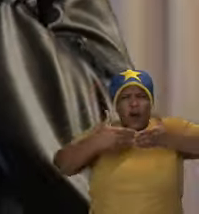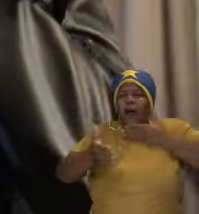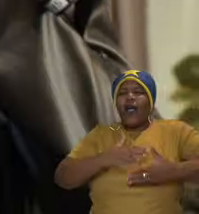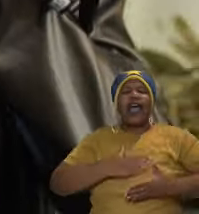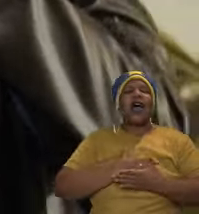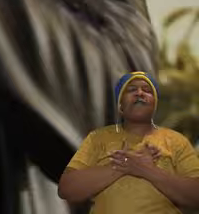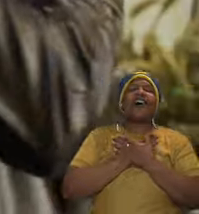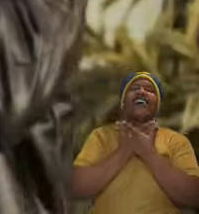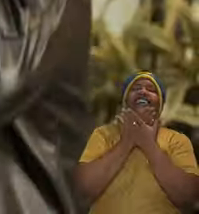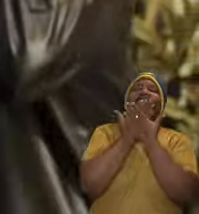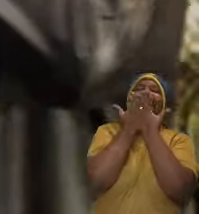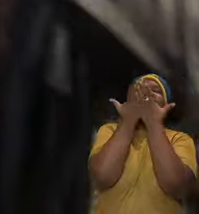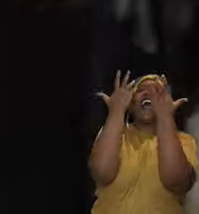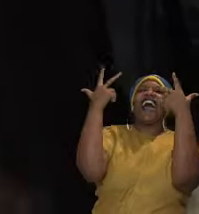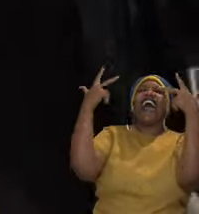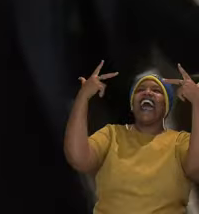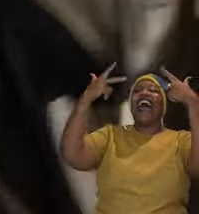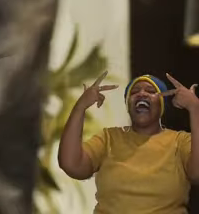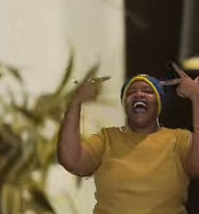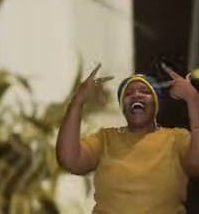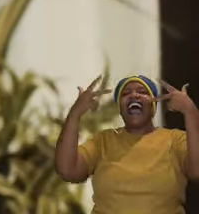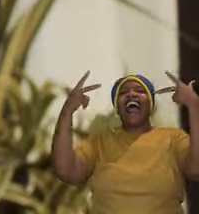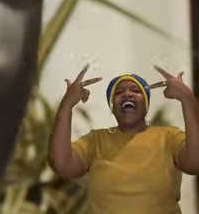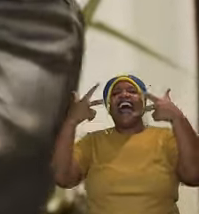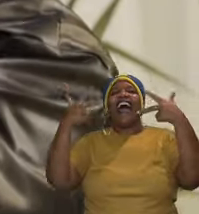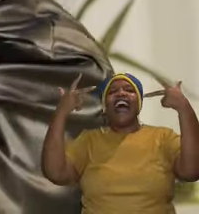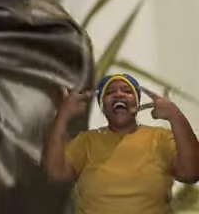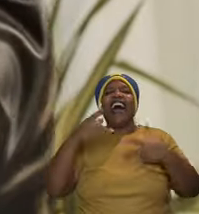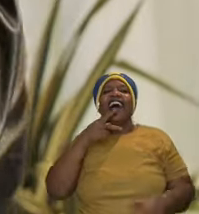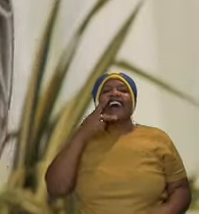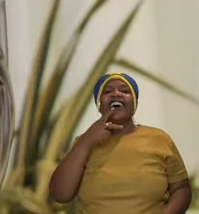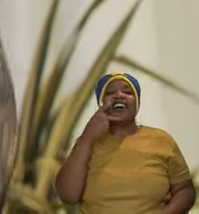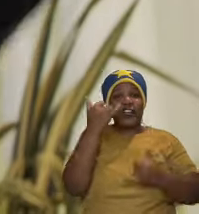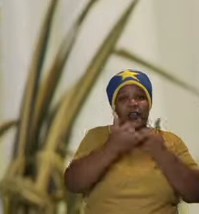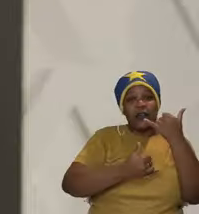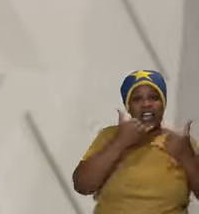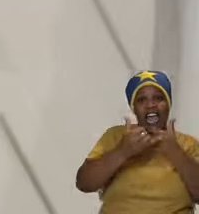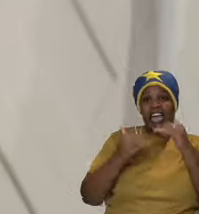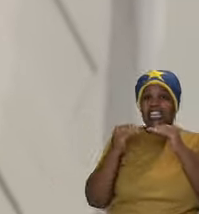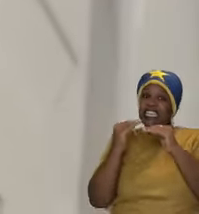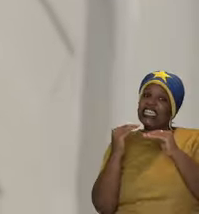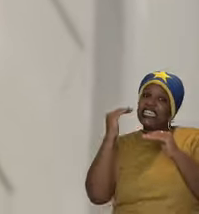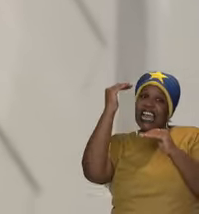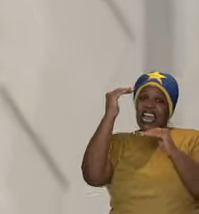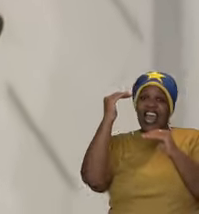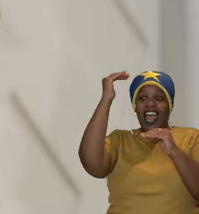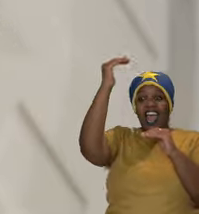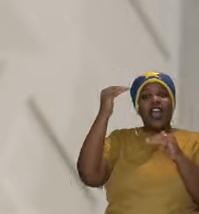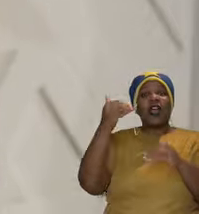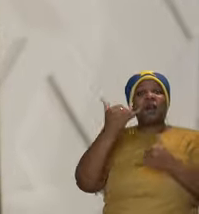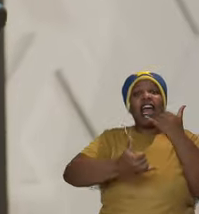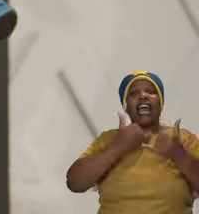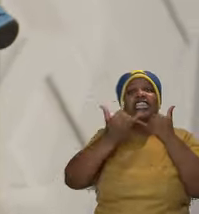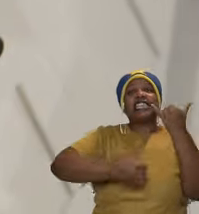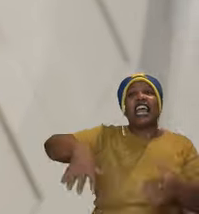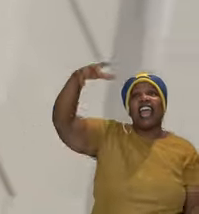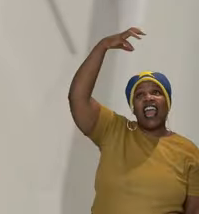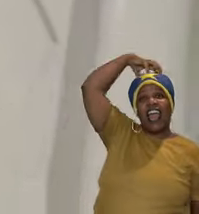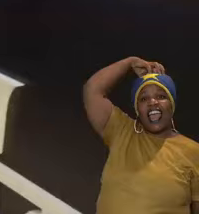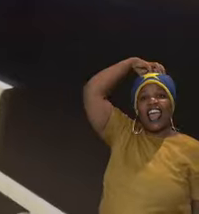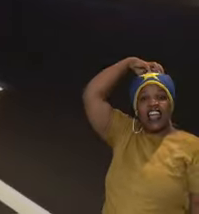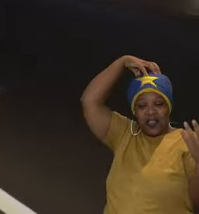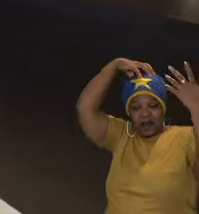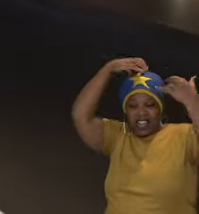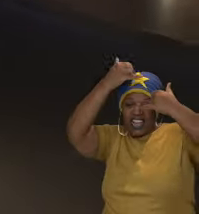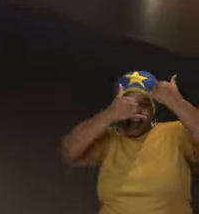é lazer, virou moda na quebra, o bagulho é brincar de crescer. Brincar de ser rei, brincar de ser eu.